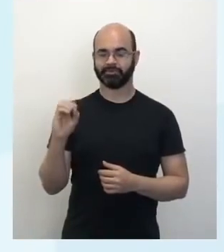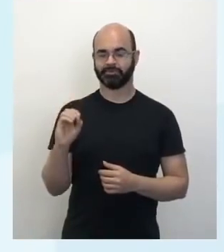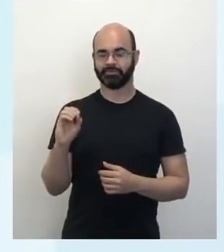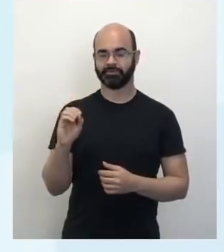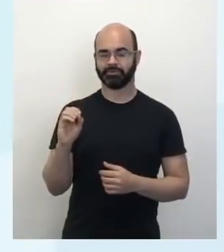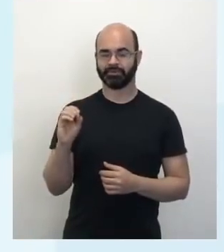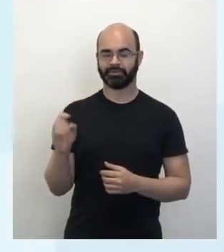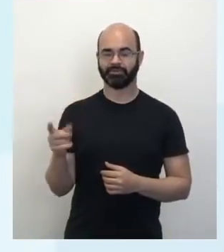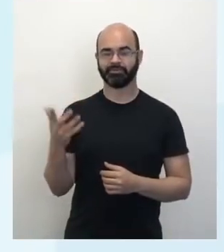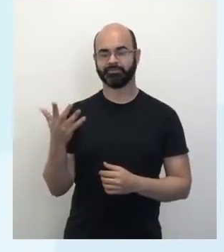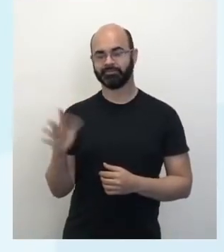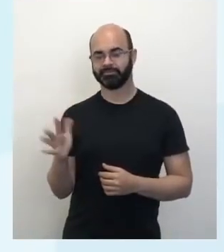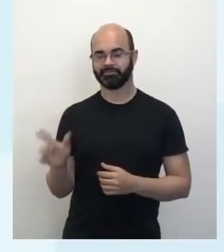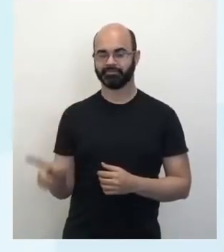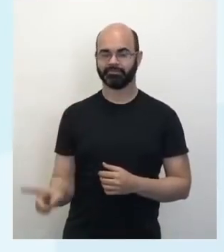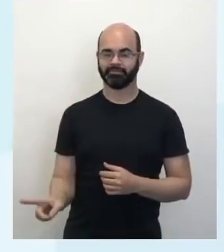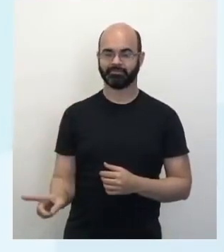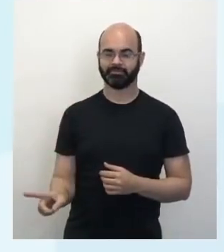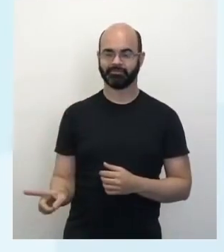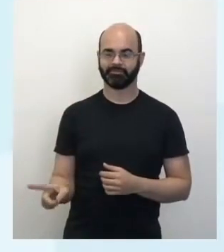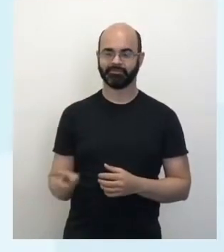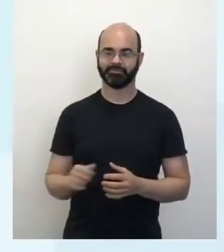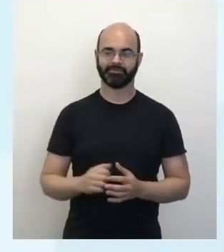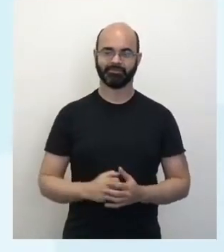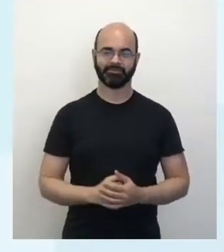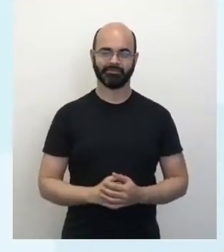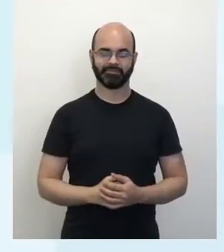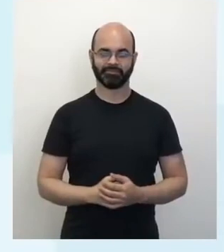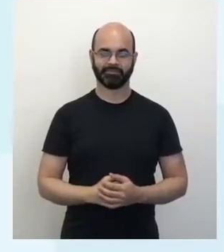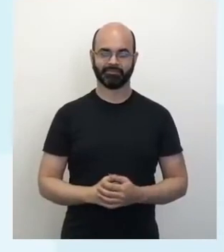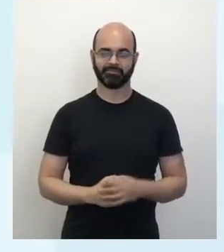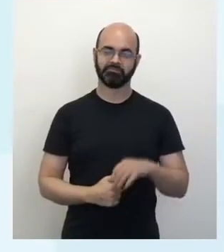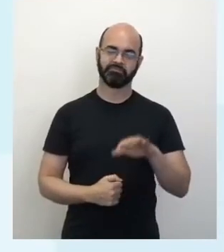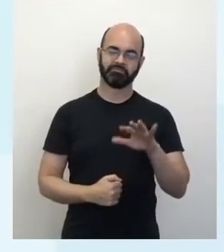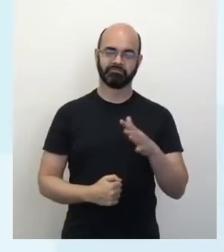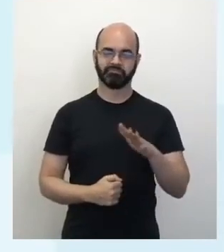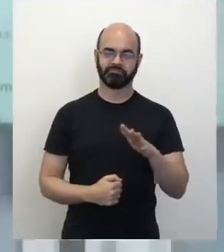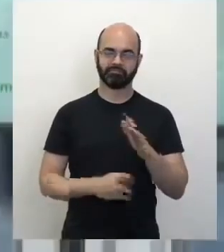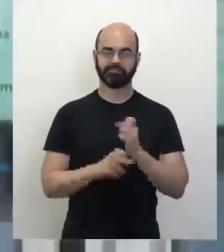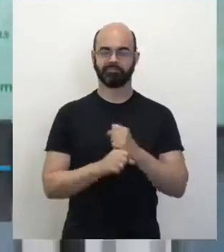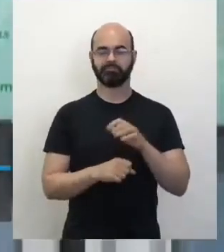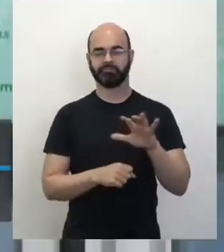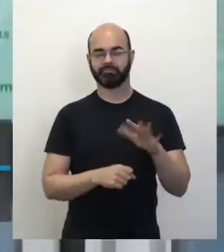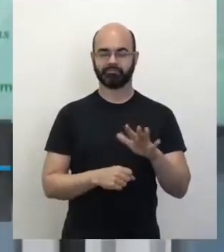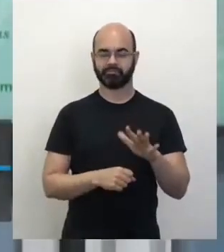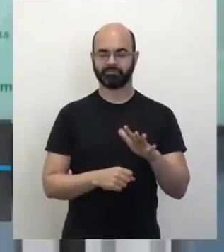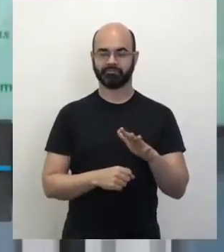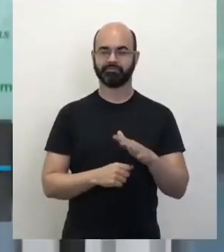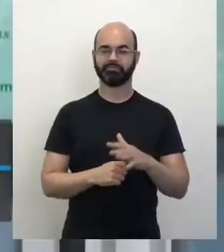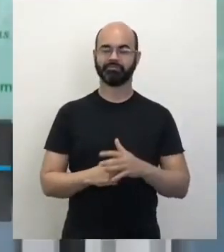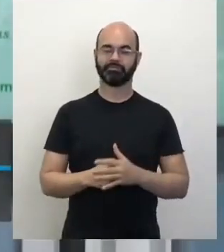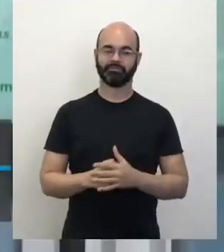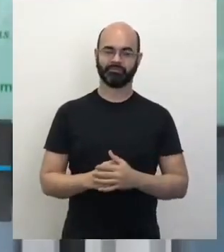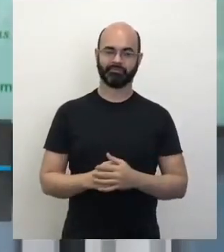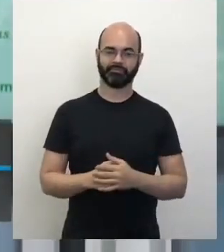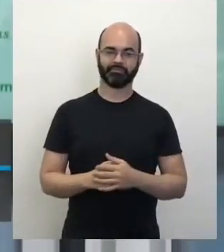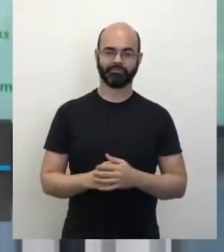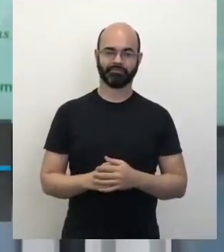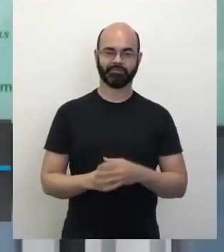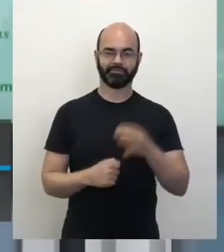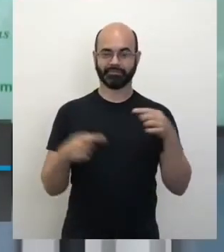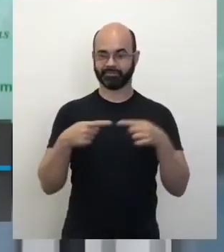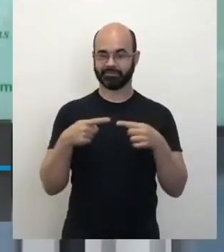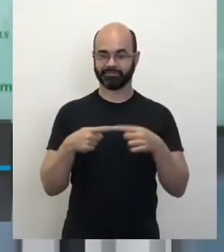nessa aproximação, né? Show. Então, aí eu tenho aí uma estimativa, uma aproximação aí mais real aí do